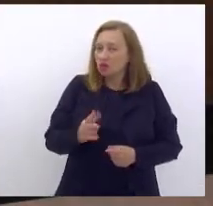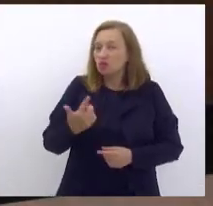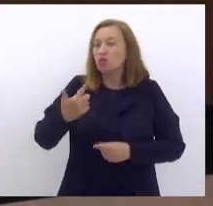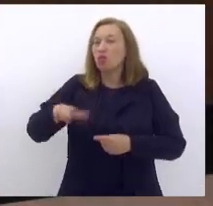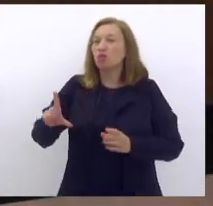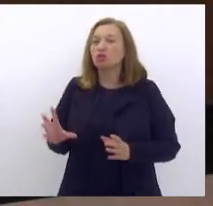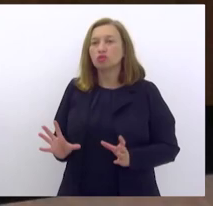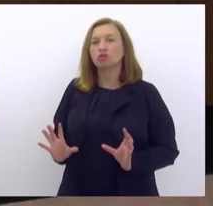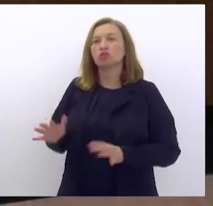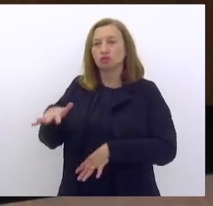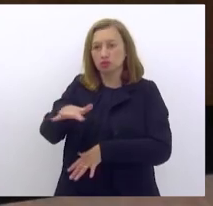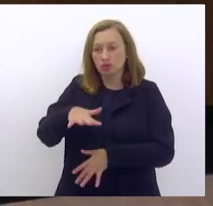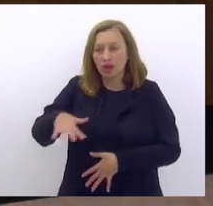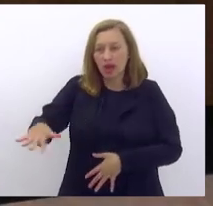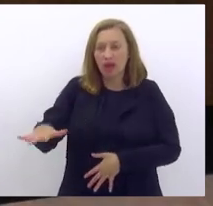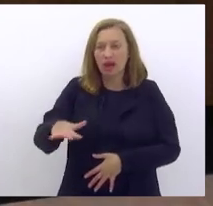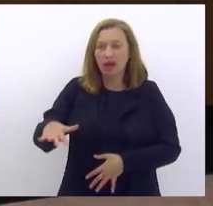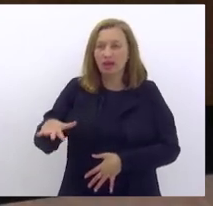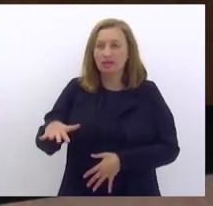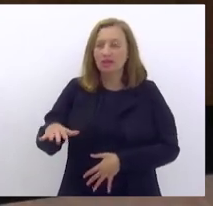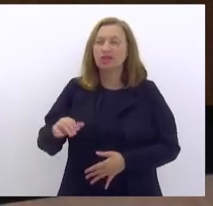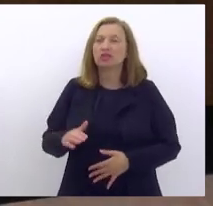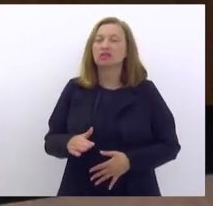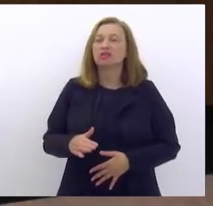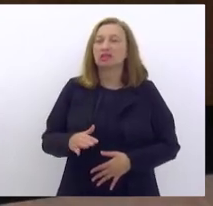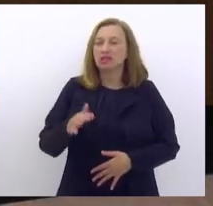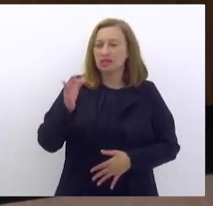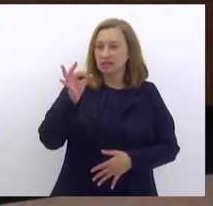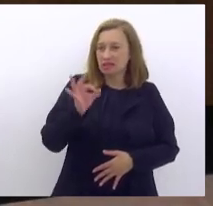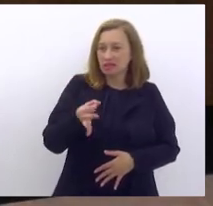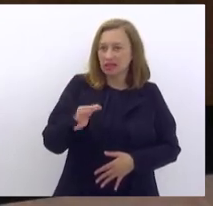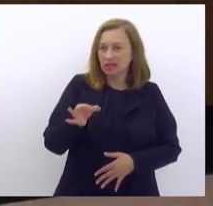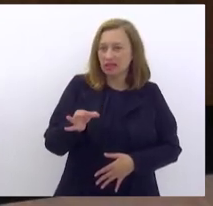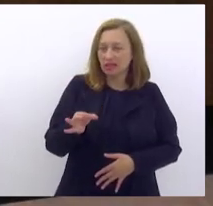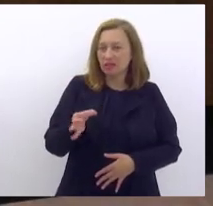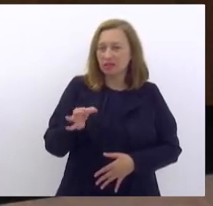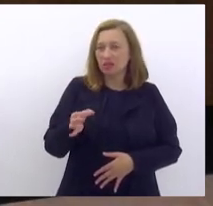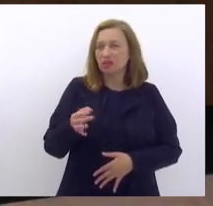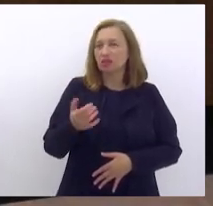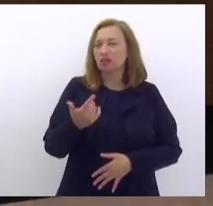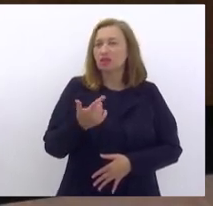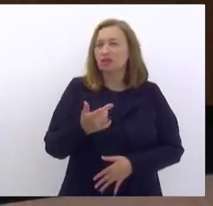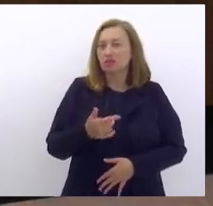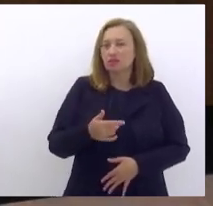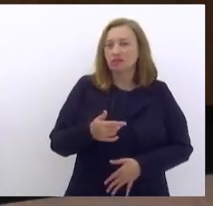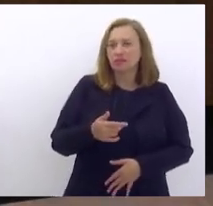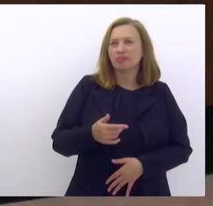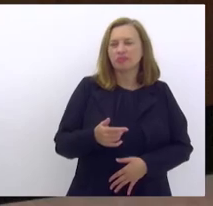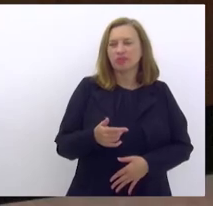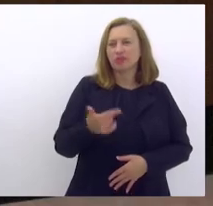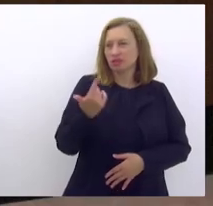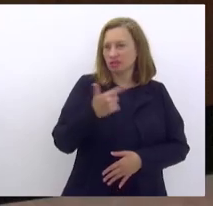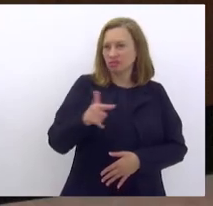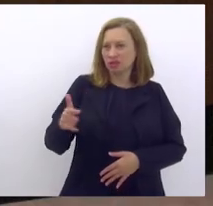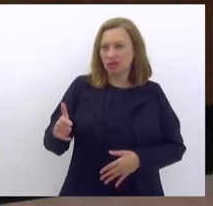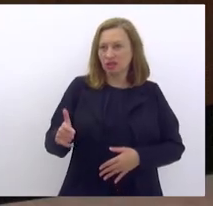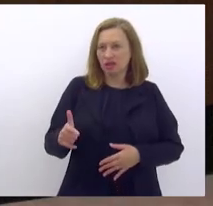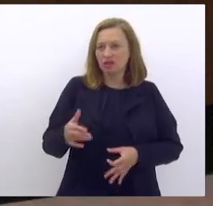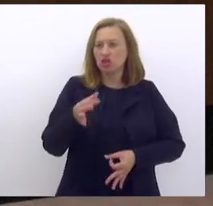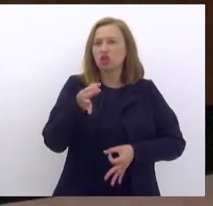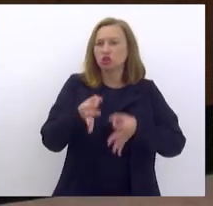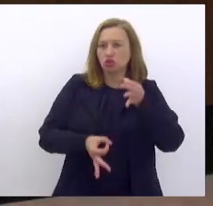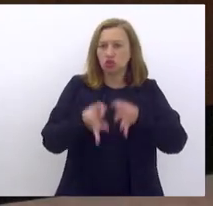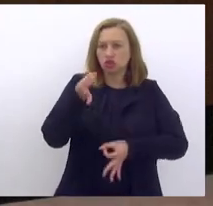ponta, aqueles que sabidamente foram injustiçados pelo sistema jurídico